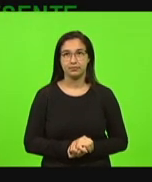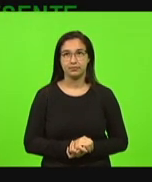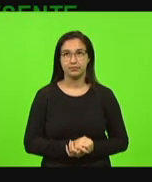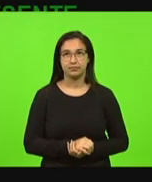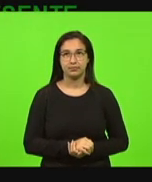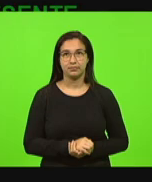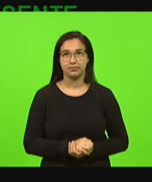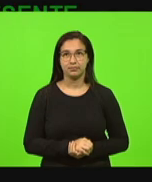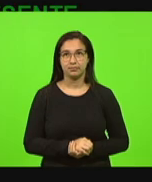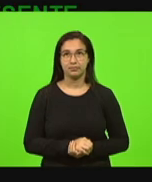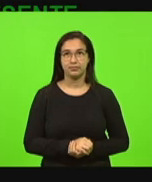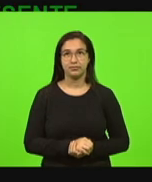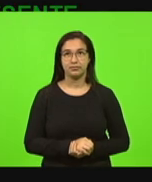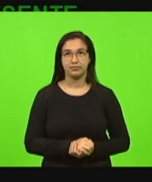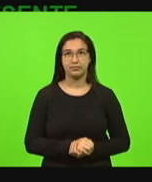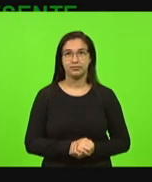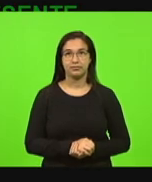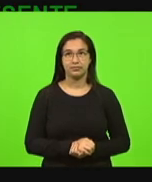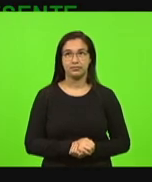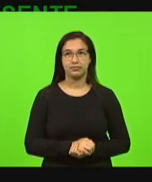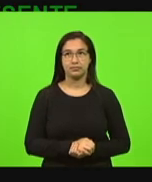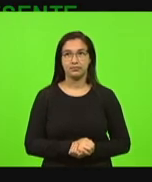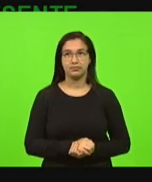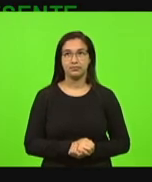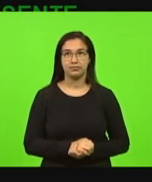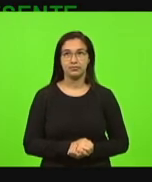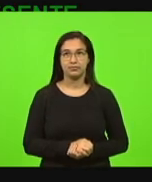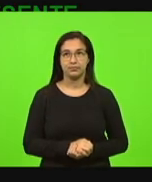Deputado Valdir Cobalcini.